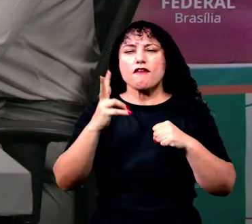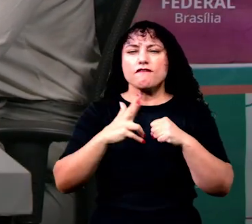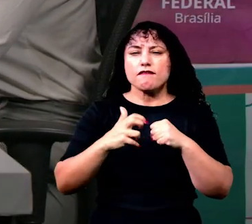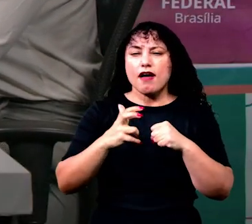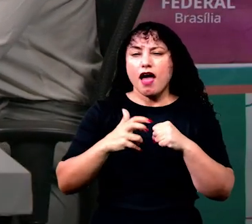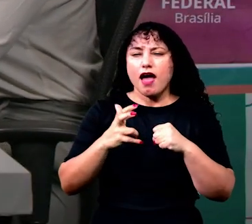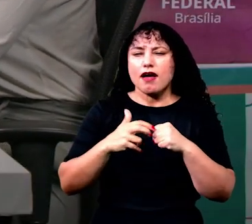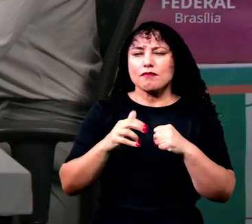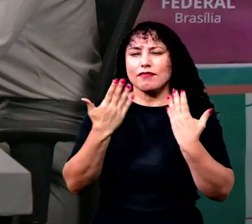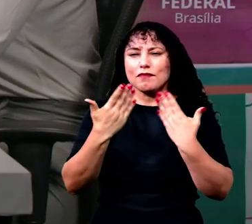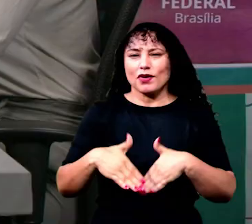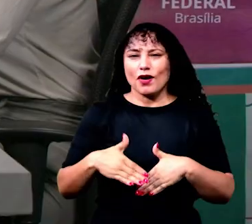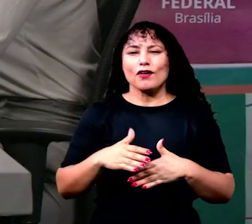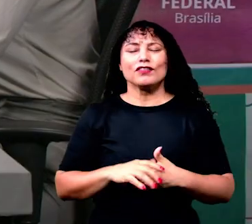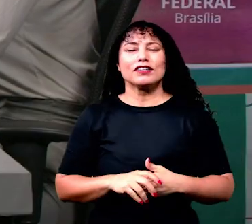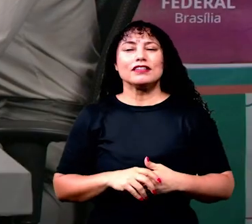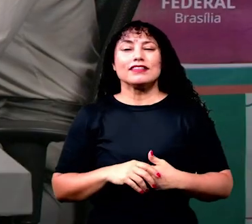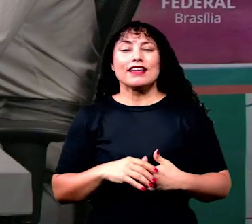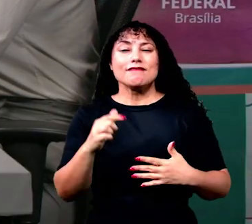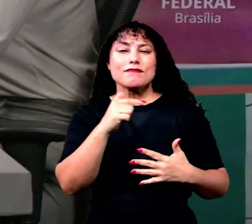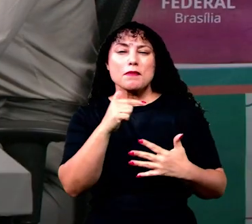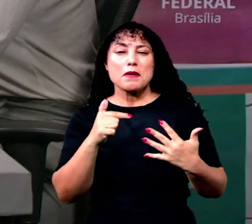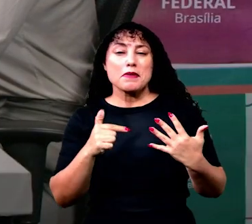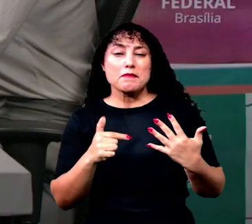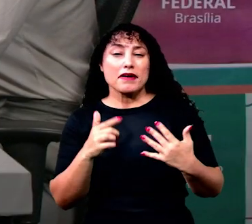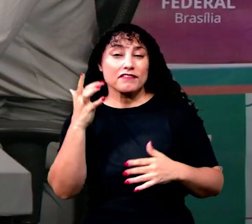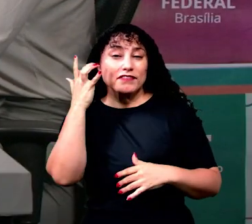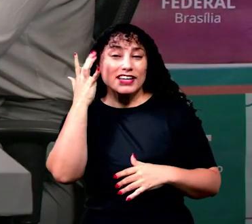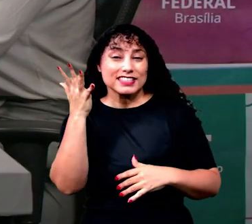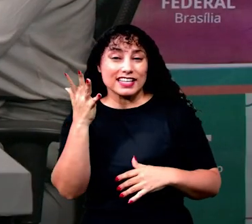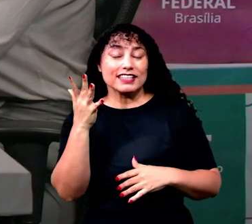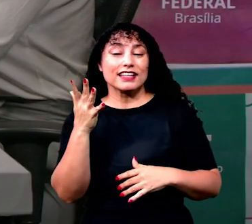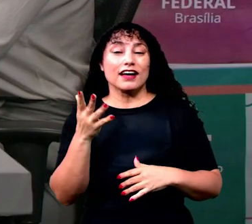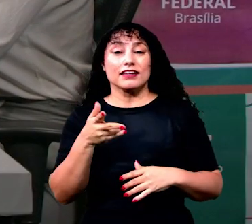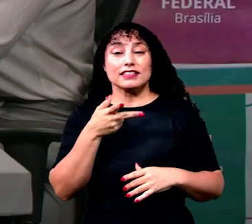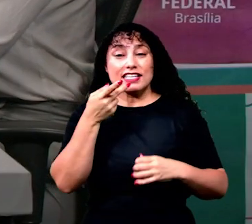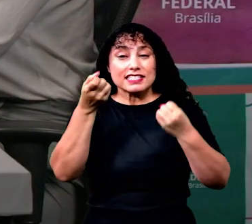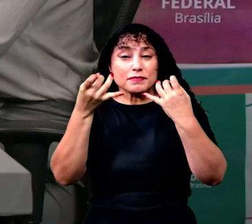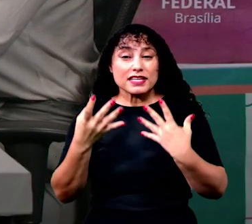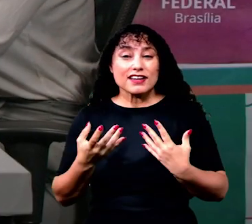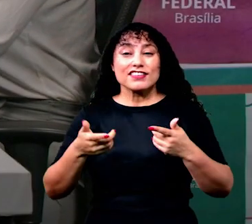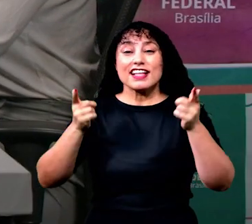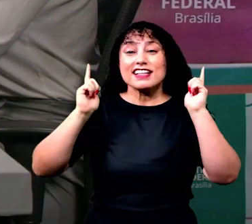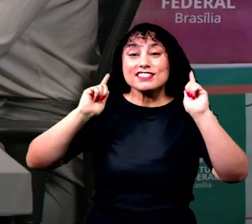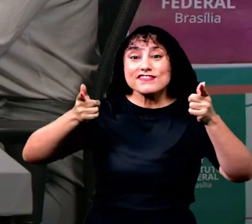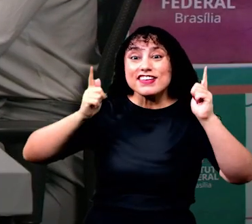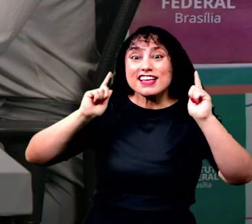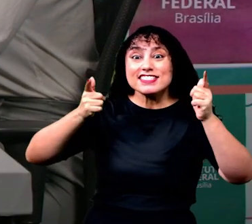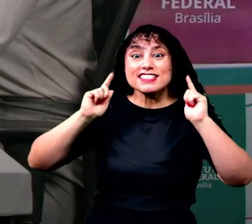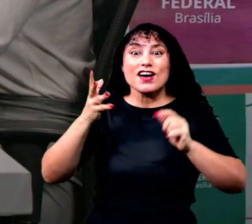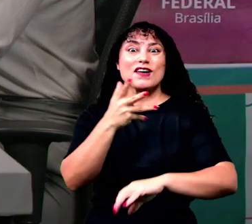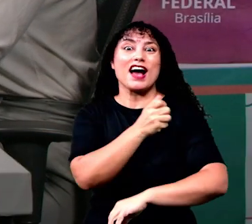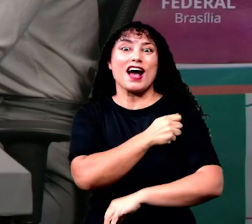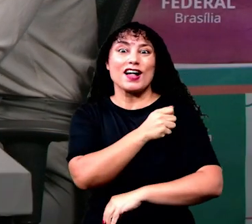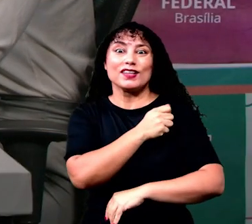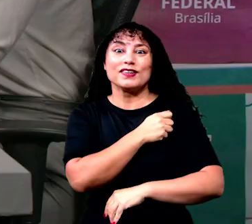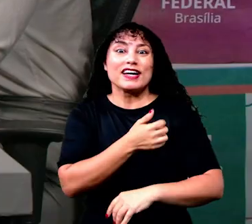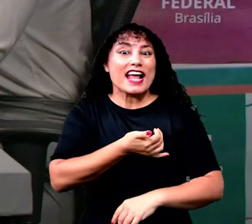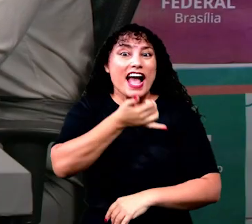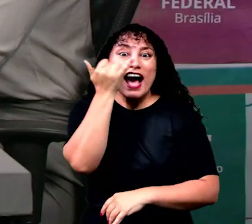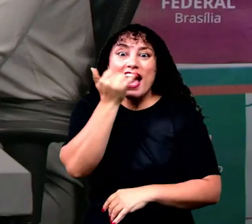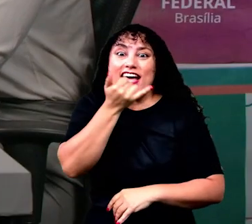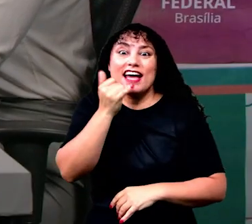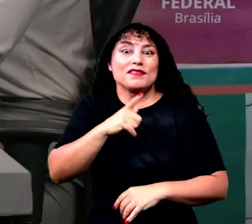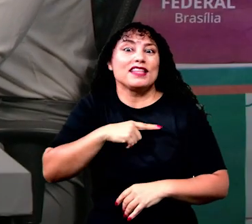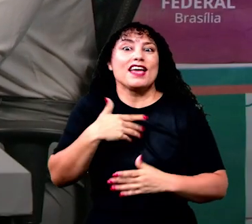prova. Sim. Então tem muito essa questão de facilitar a vida dele, igual você falou, sobre a diversão. Para o aluno olhar e falar: caramba, eu tenho